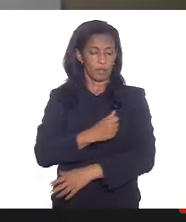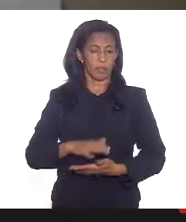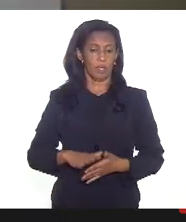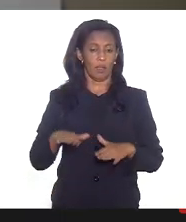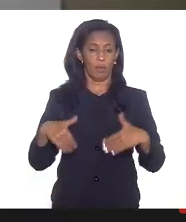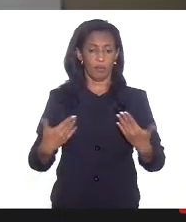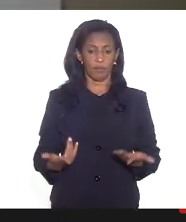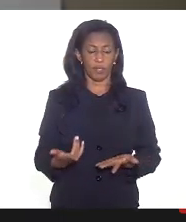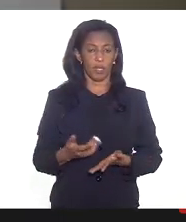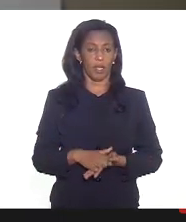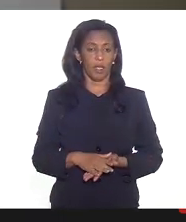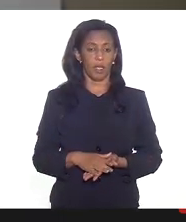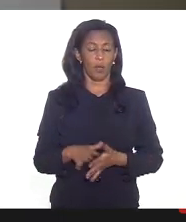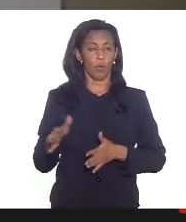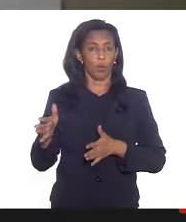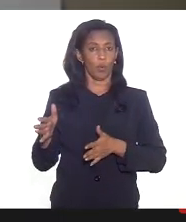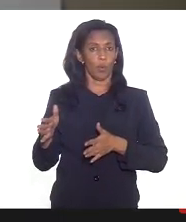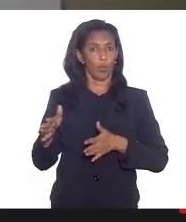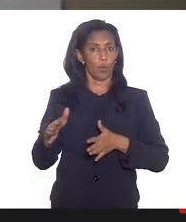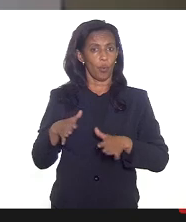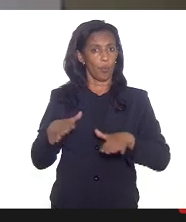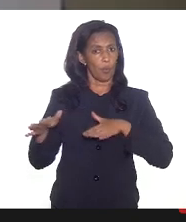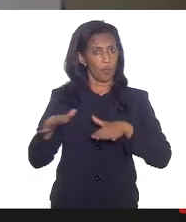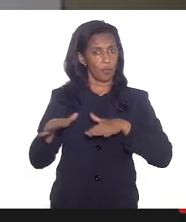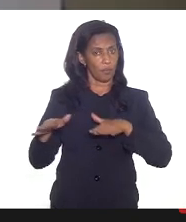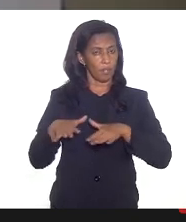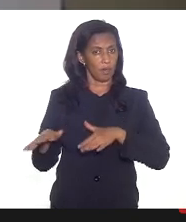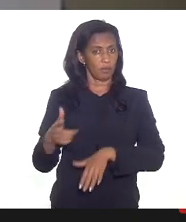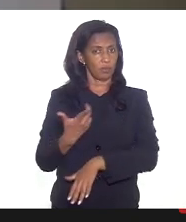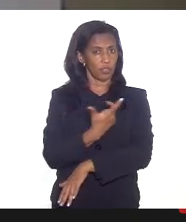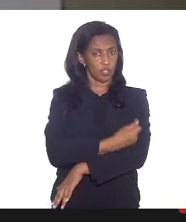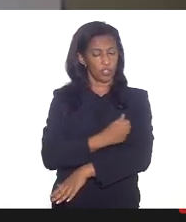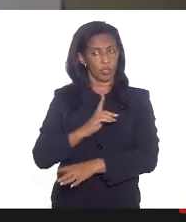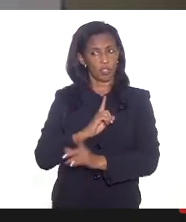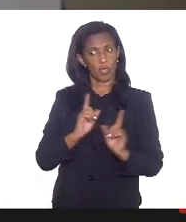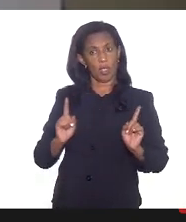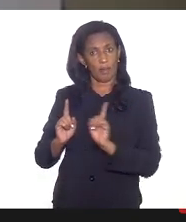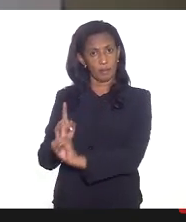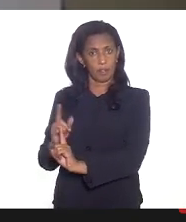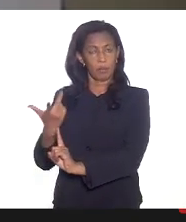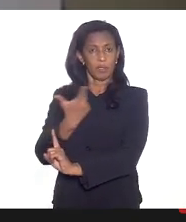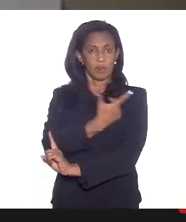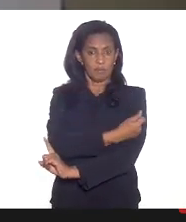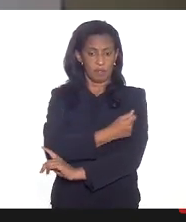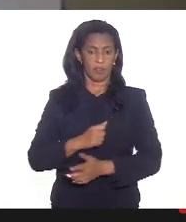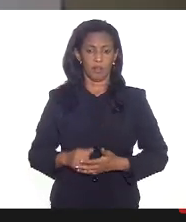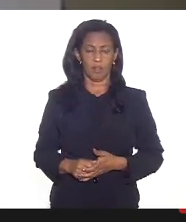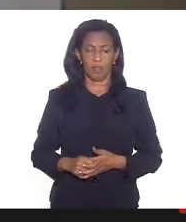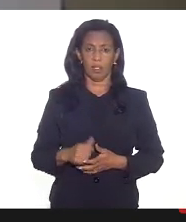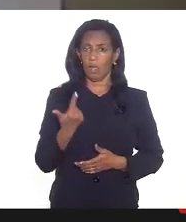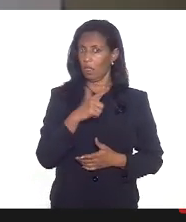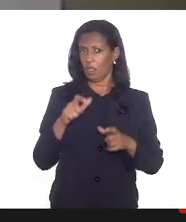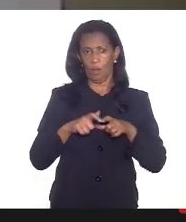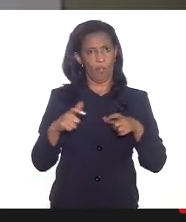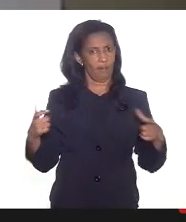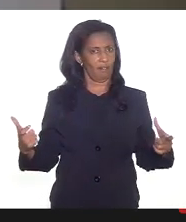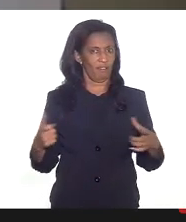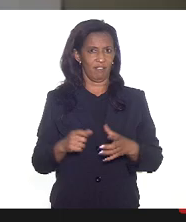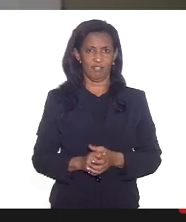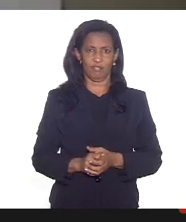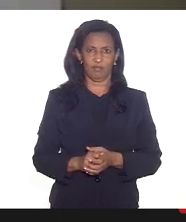afinal de contas o movimento de gestante entrando nas unidades para se vacinar não é tão grande